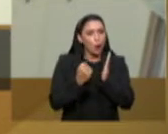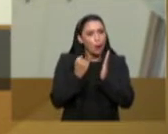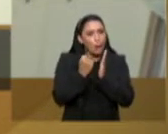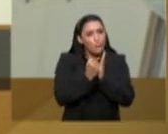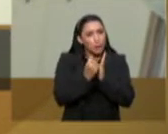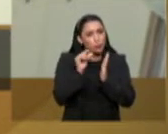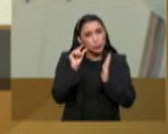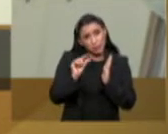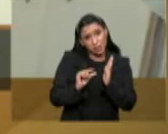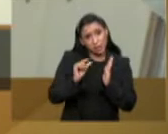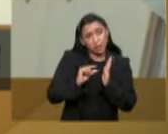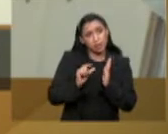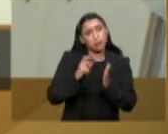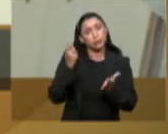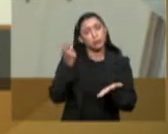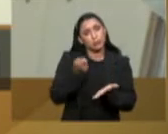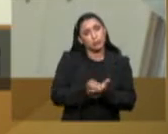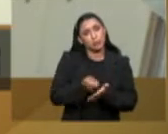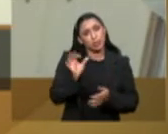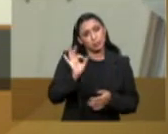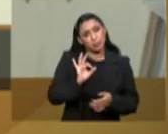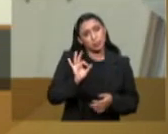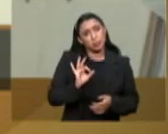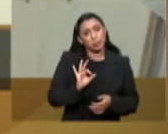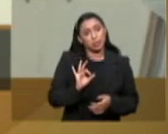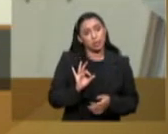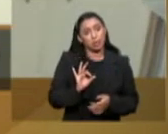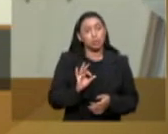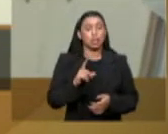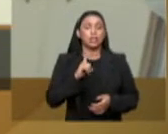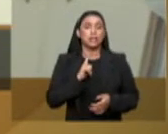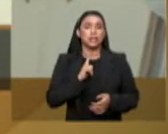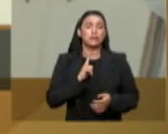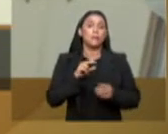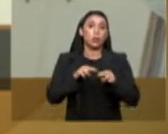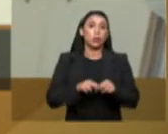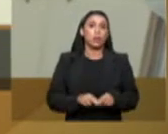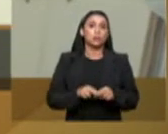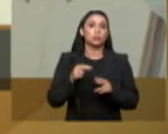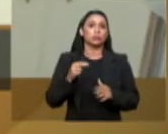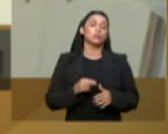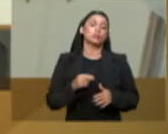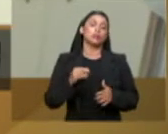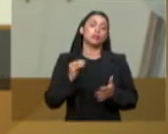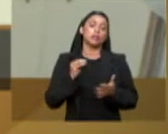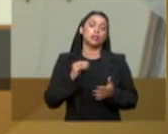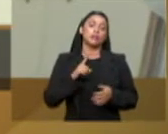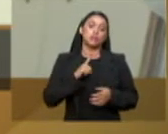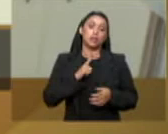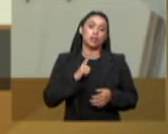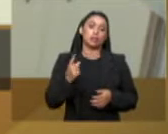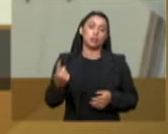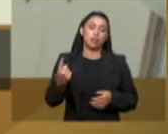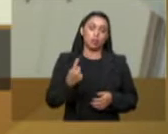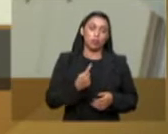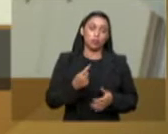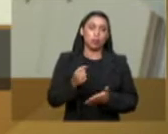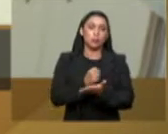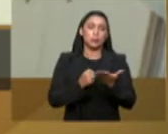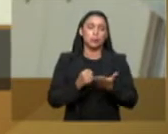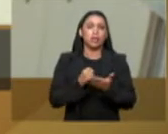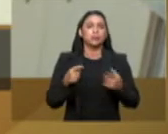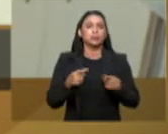alíquota. Diante do aumento e exclusivamente em razão do aumento, vem o contribuinte a juízo, com base no